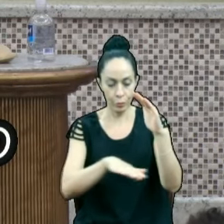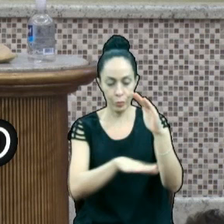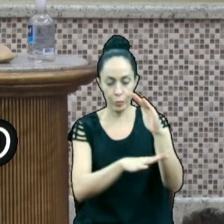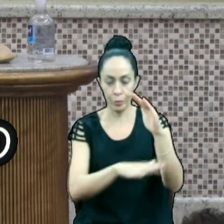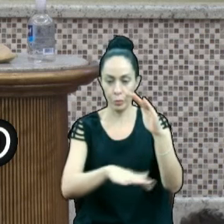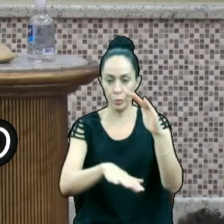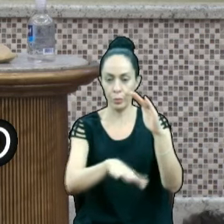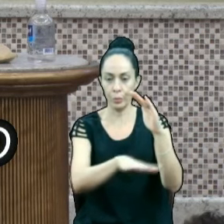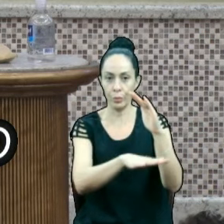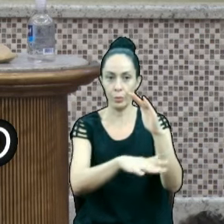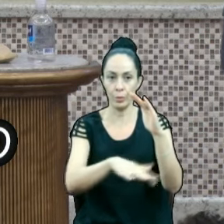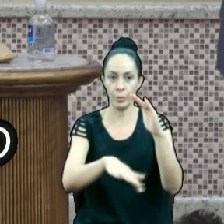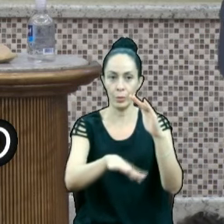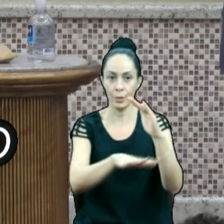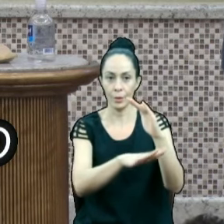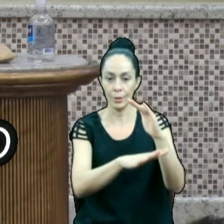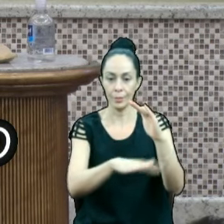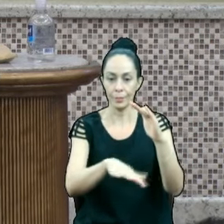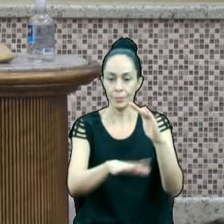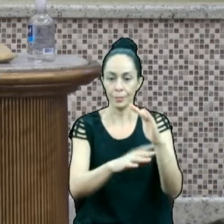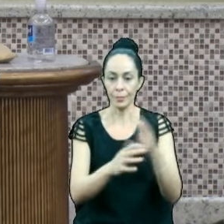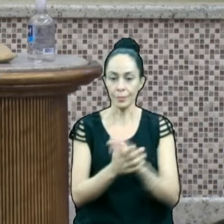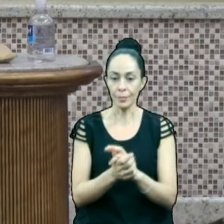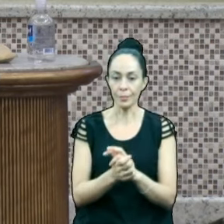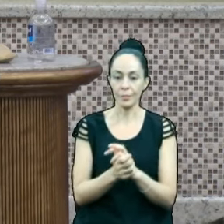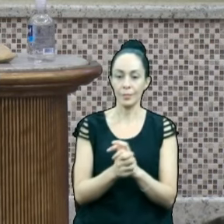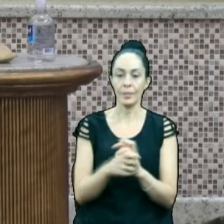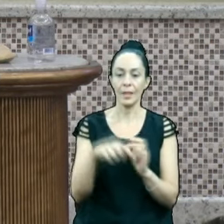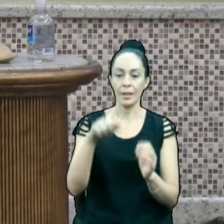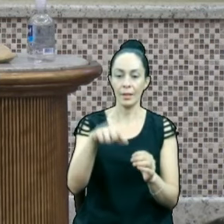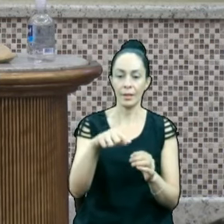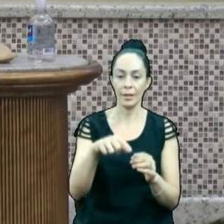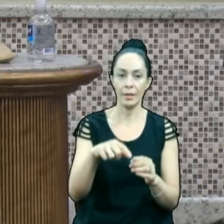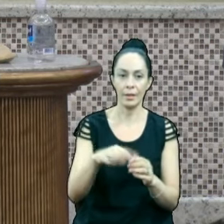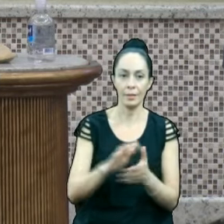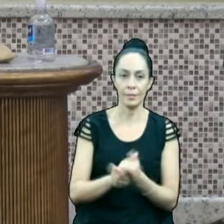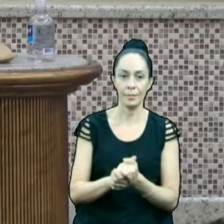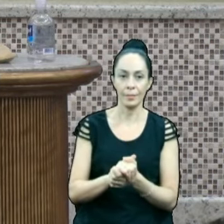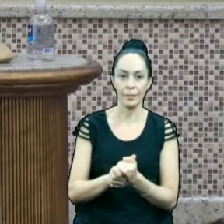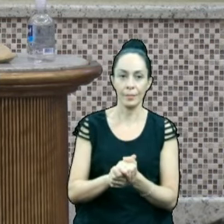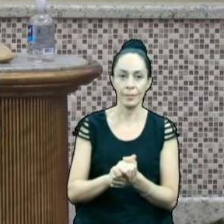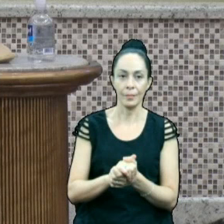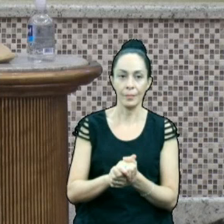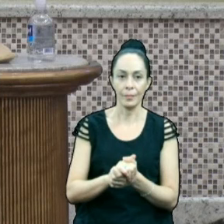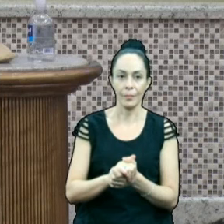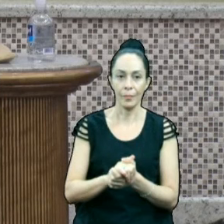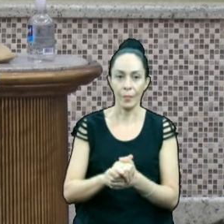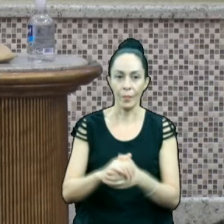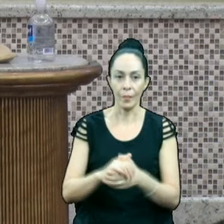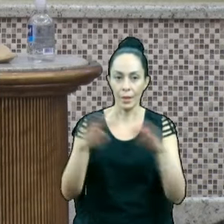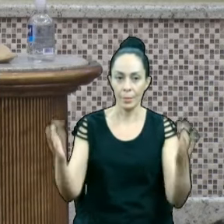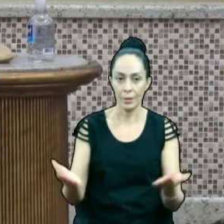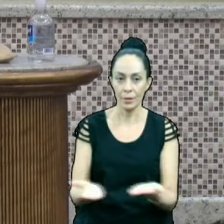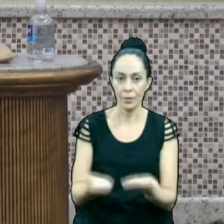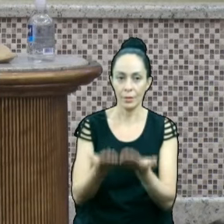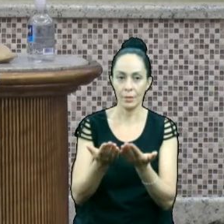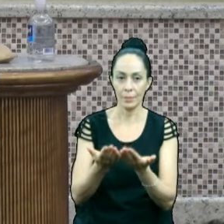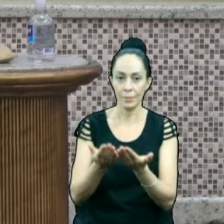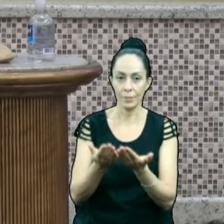direita da casa da banda do sul do altar e ele me tirou pelo caminho da